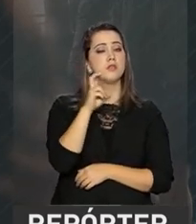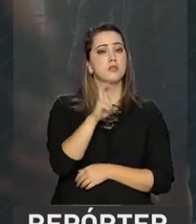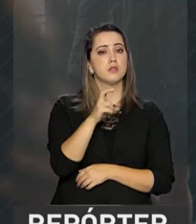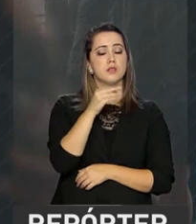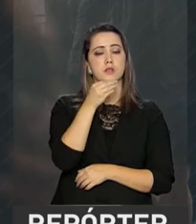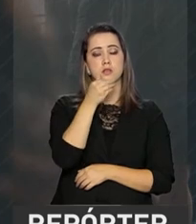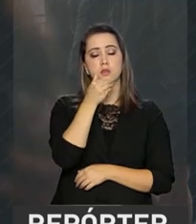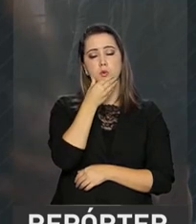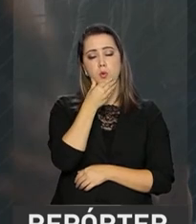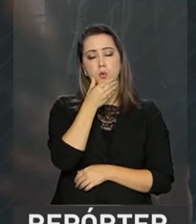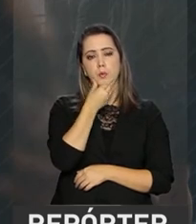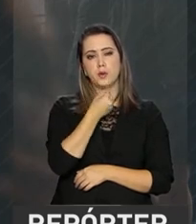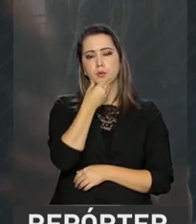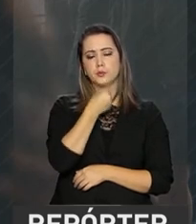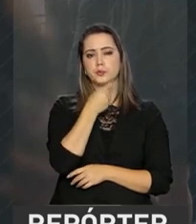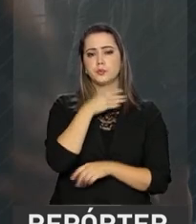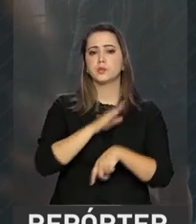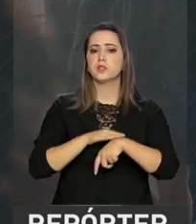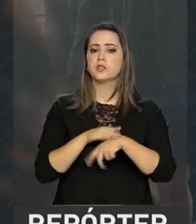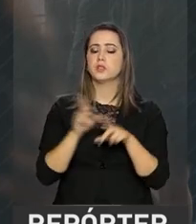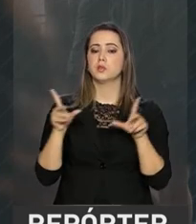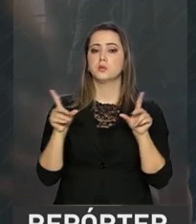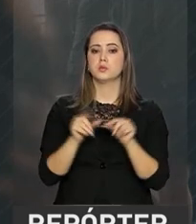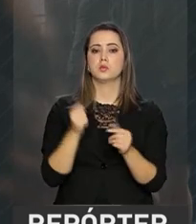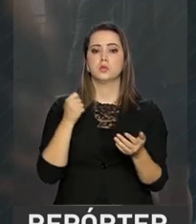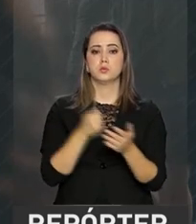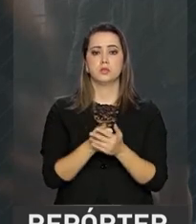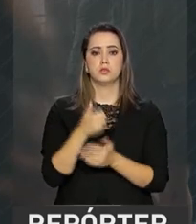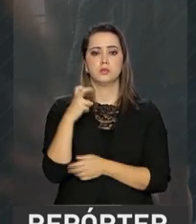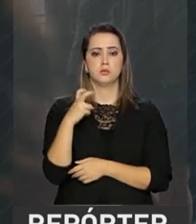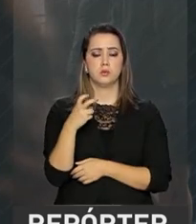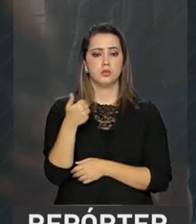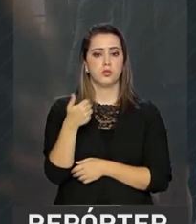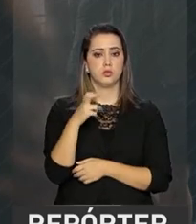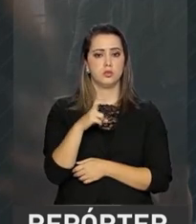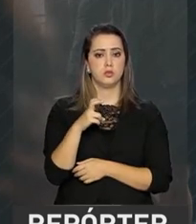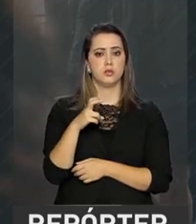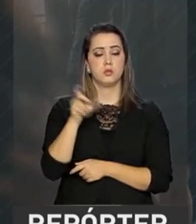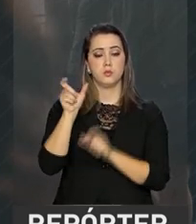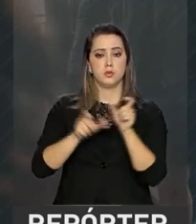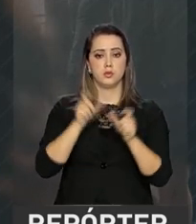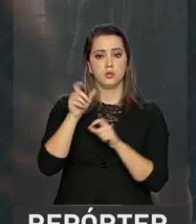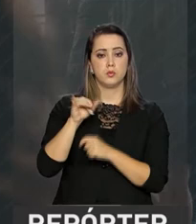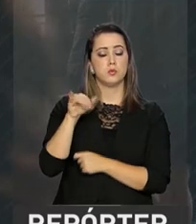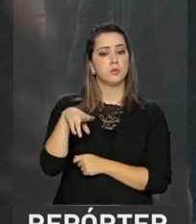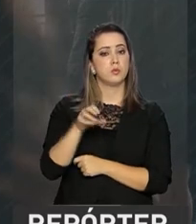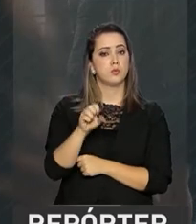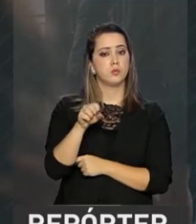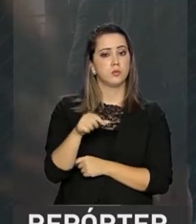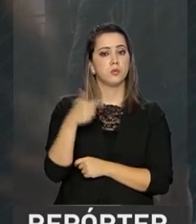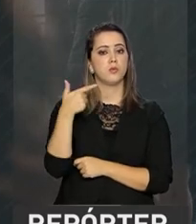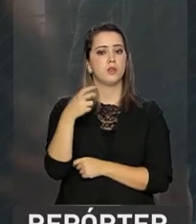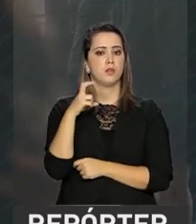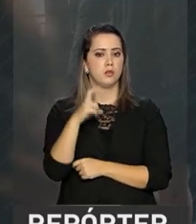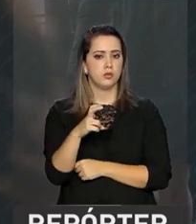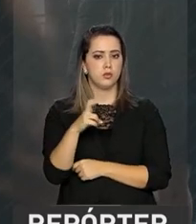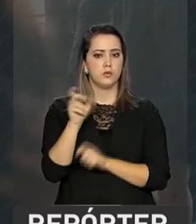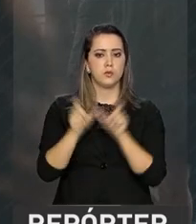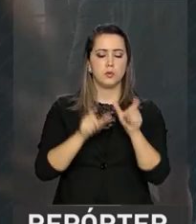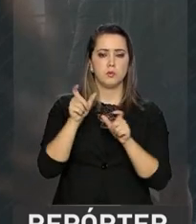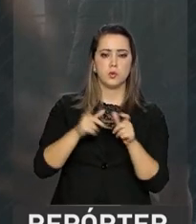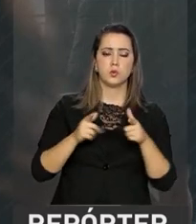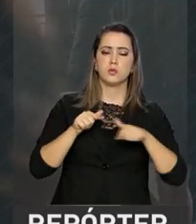homens o tempo mínimo de contribuição de 15 anos para segurados do inss e de 25 anos para